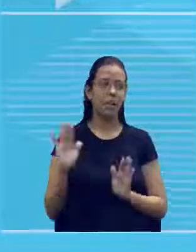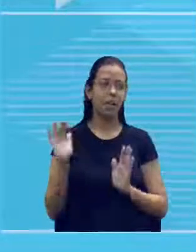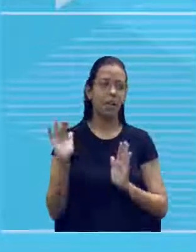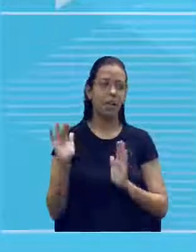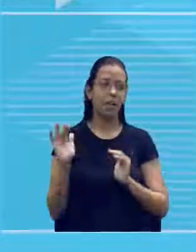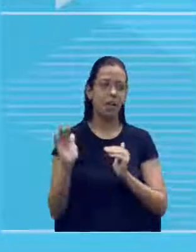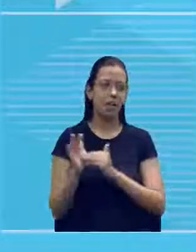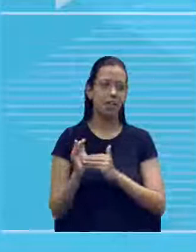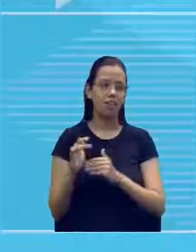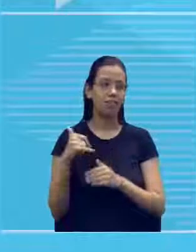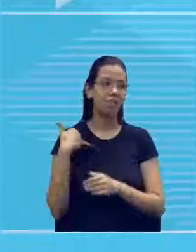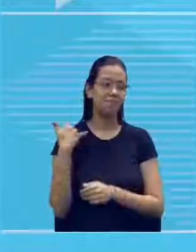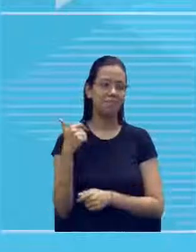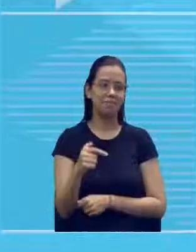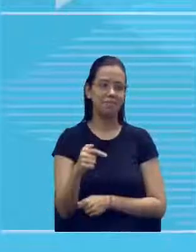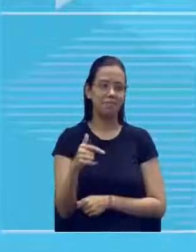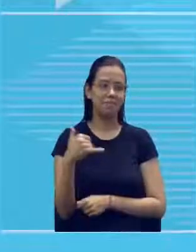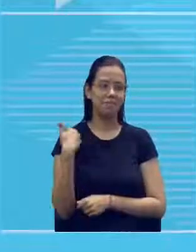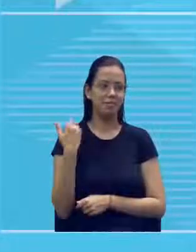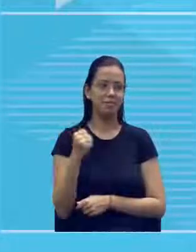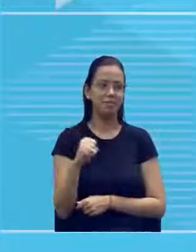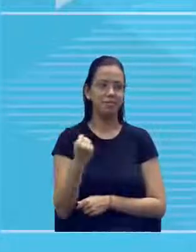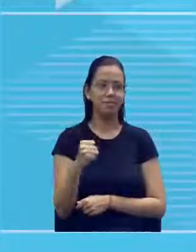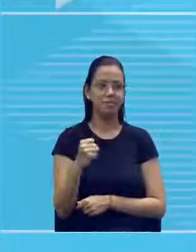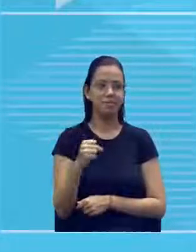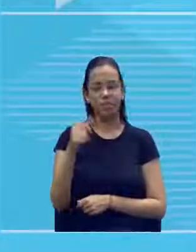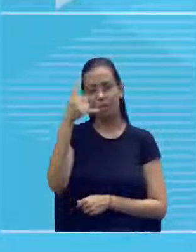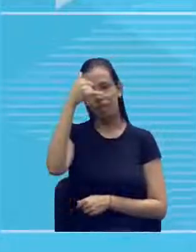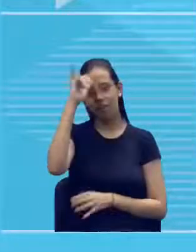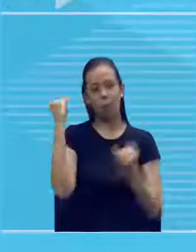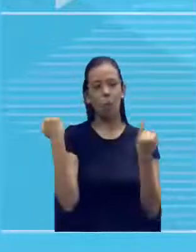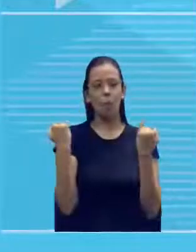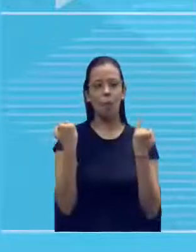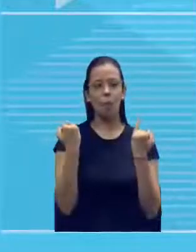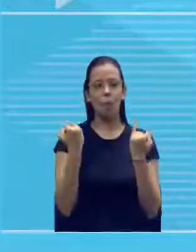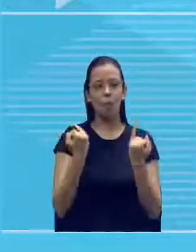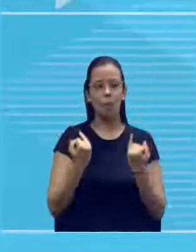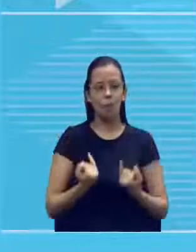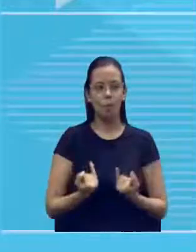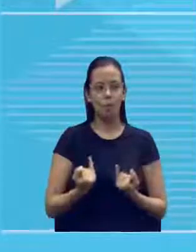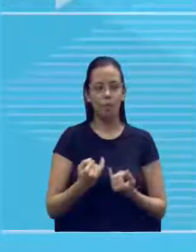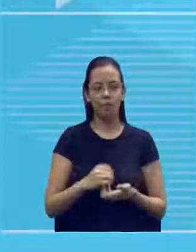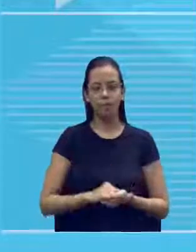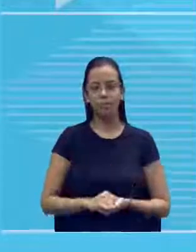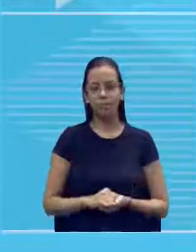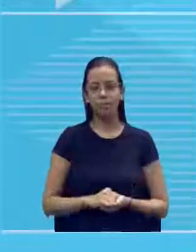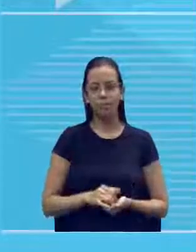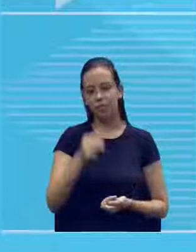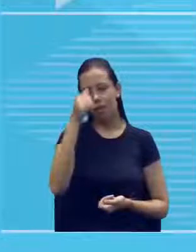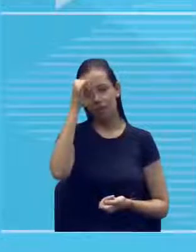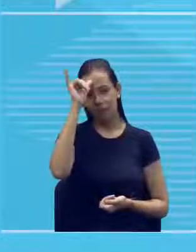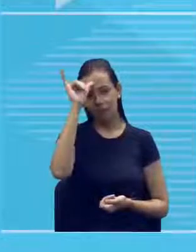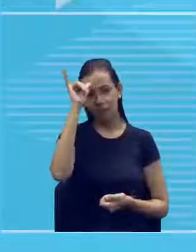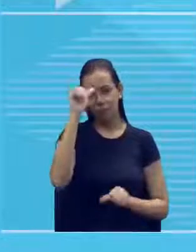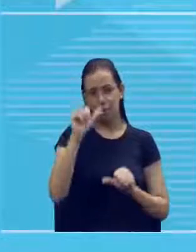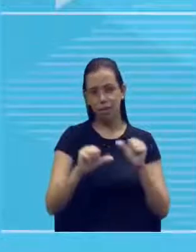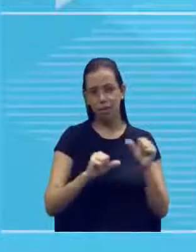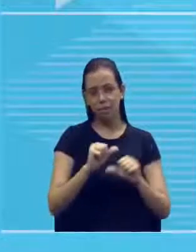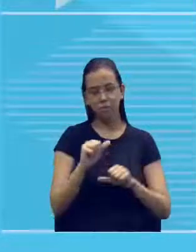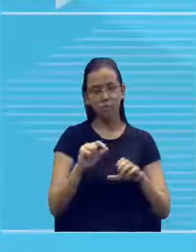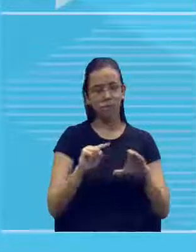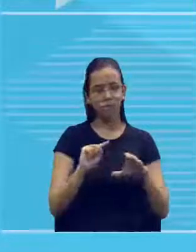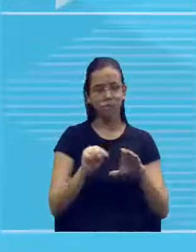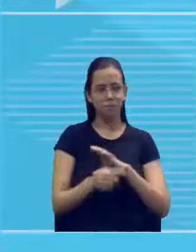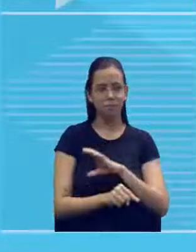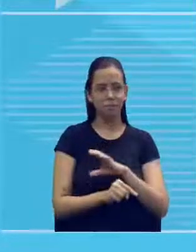viu? Quando eu fiz 8, as vacas começaram a secar. As vacas ficaram magras e aí nunca mais.